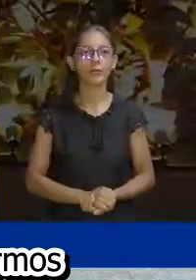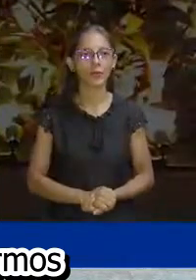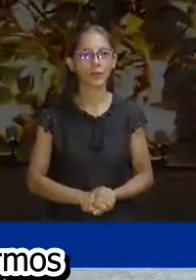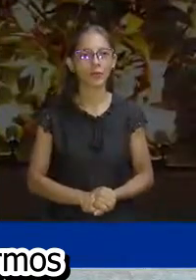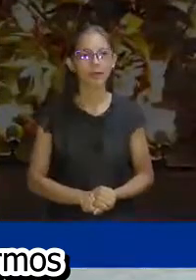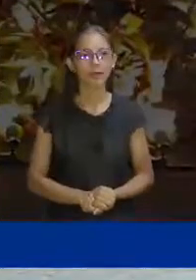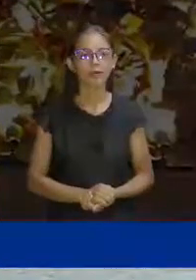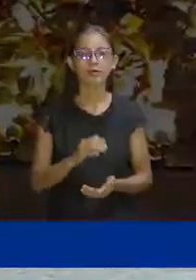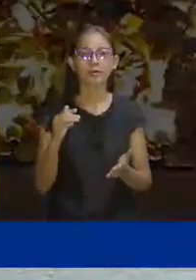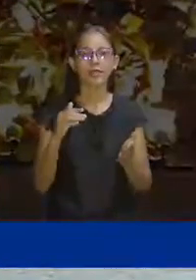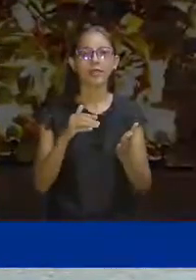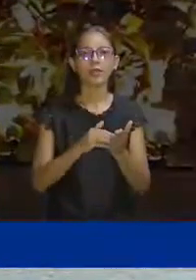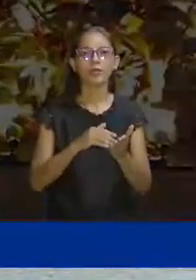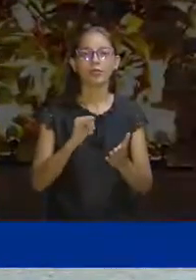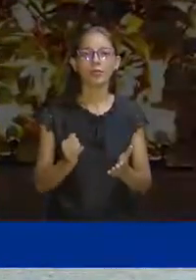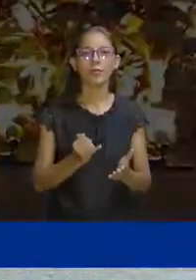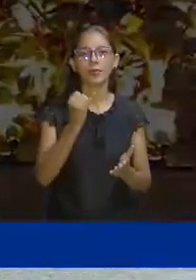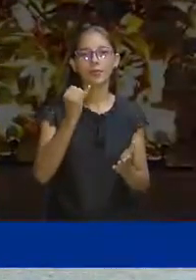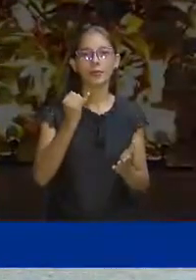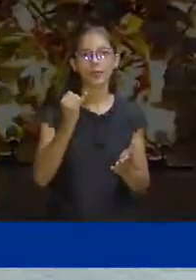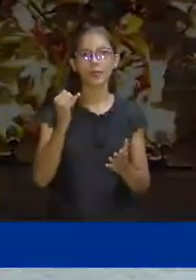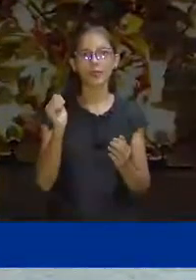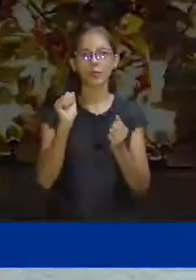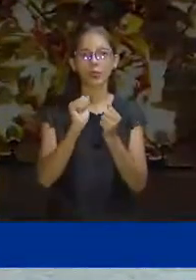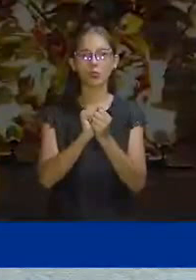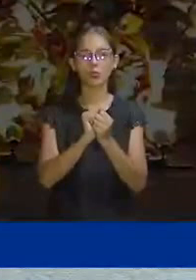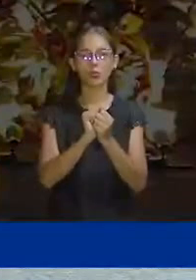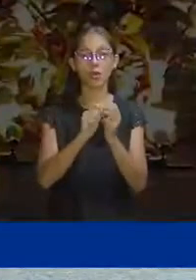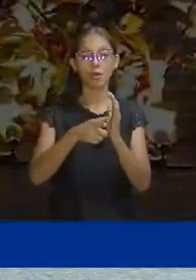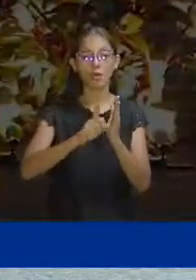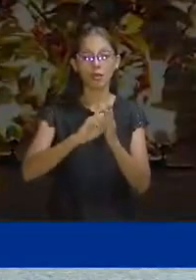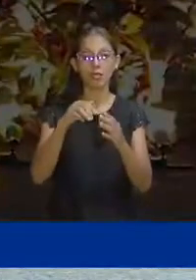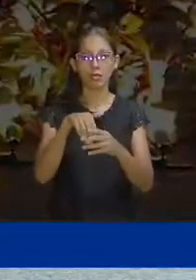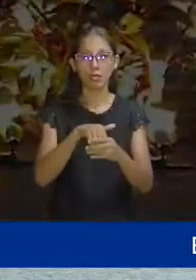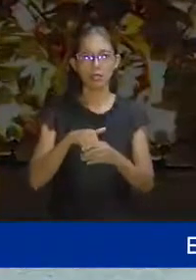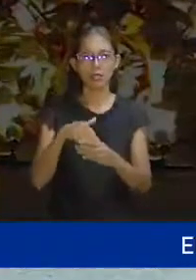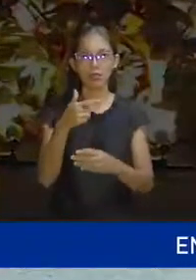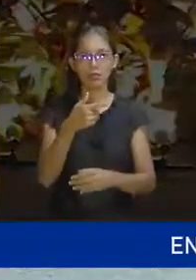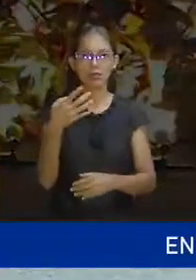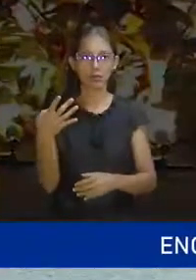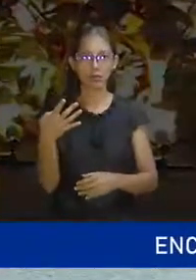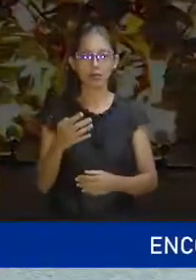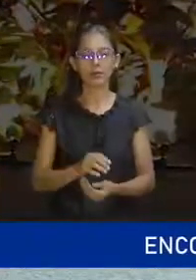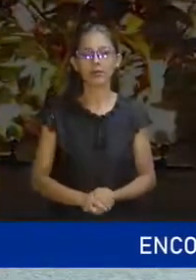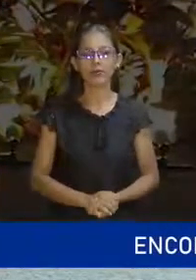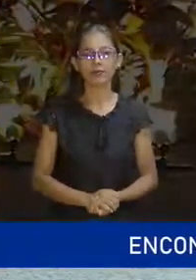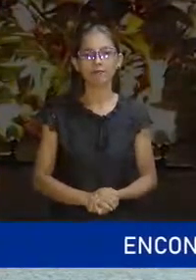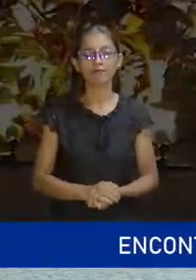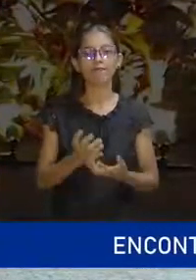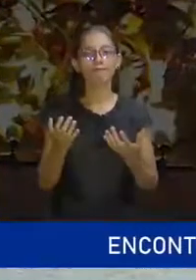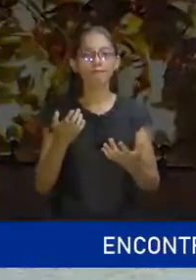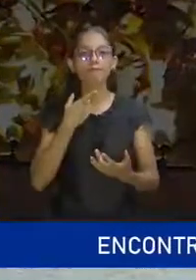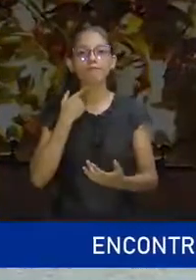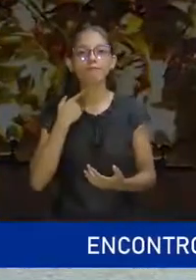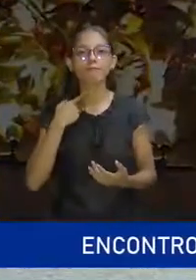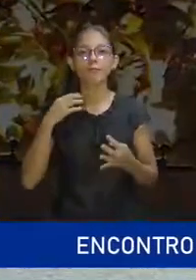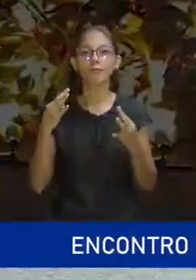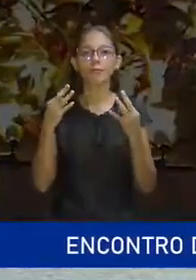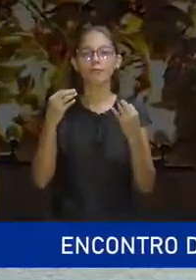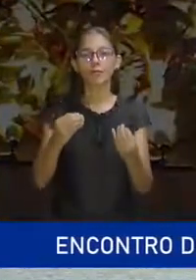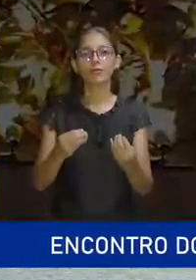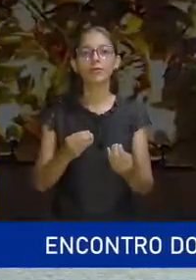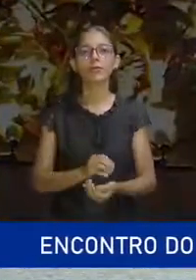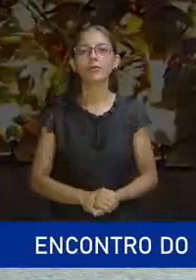de nos reunirmos presencialmente antes das eleições de 2024. Eu quero desejar a todos vocês